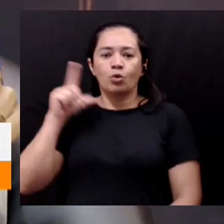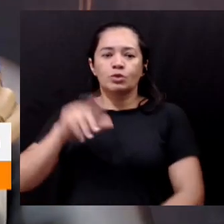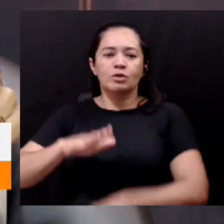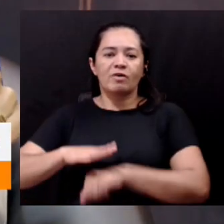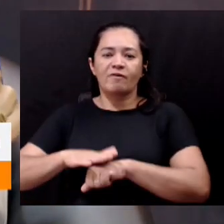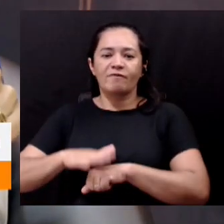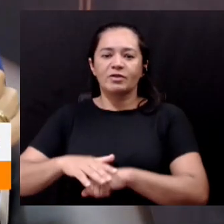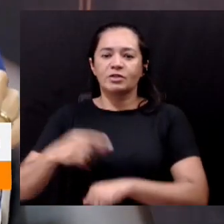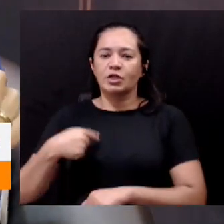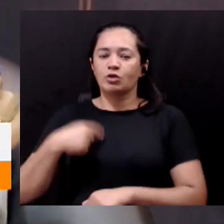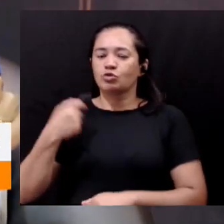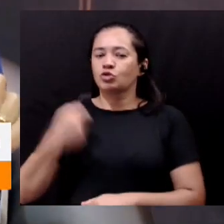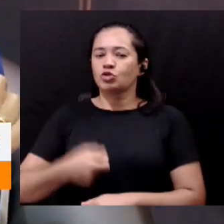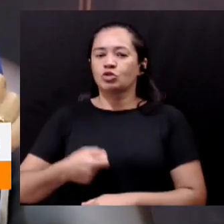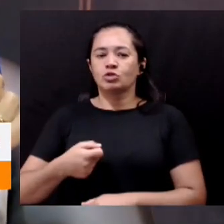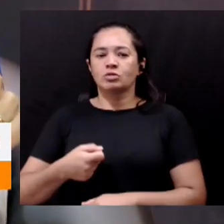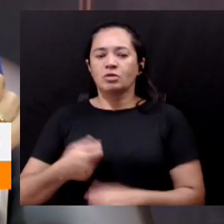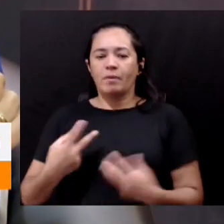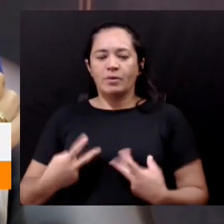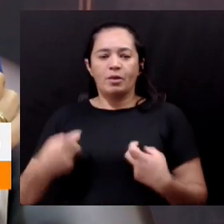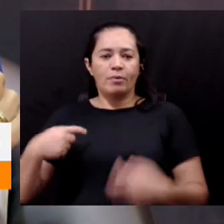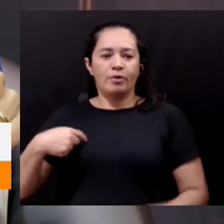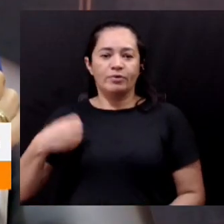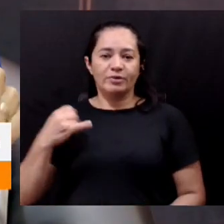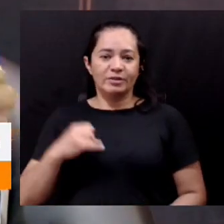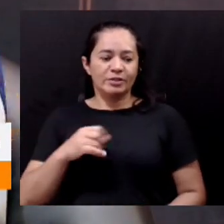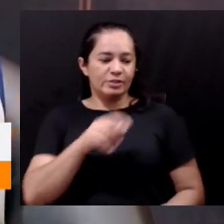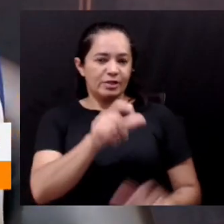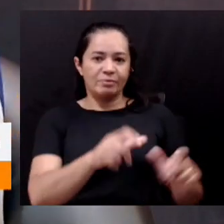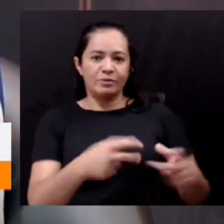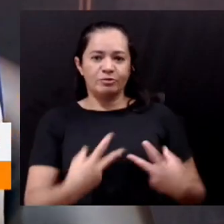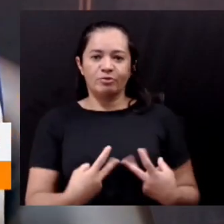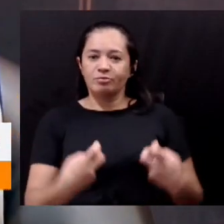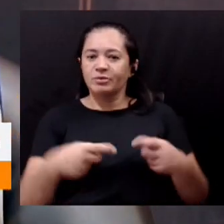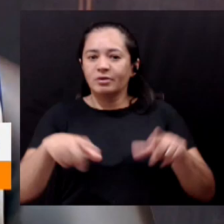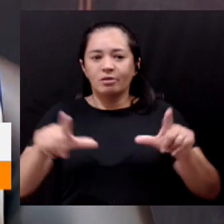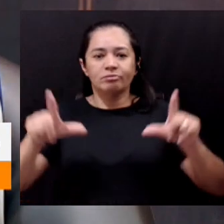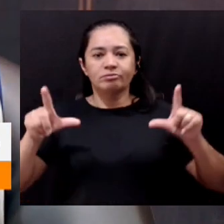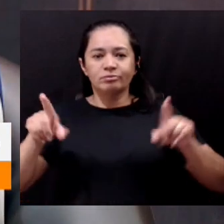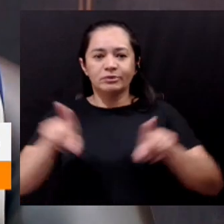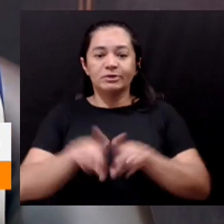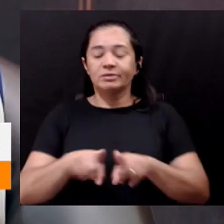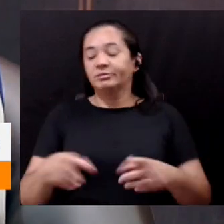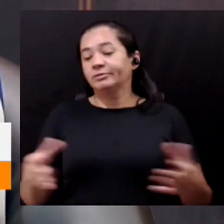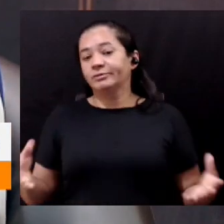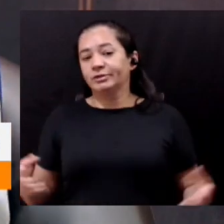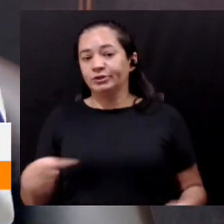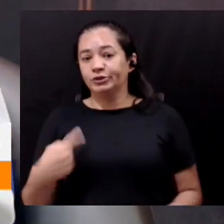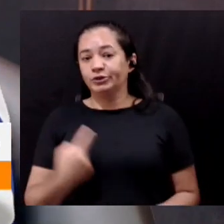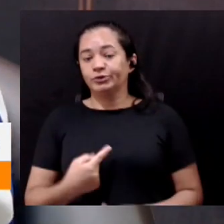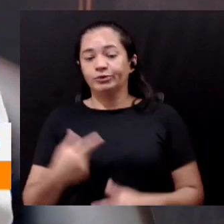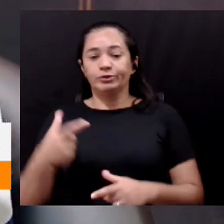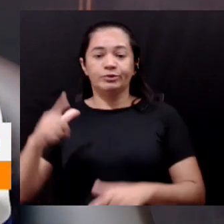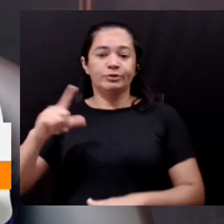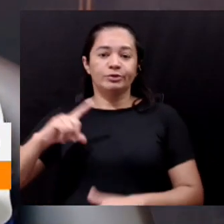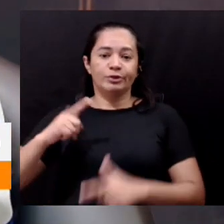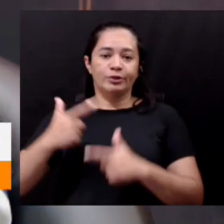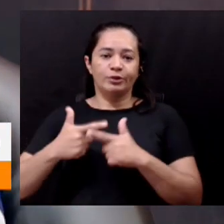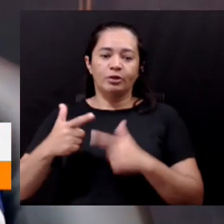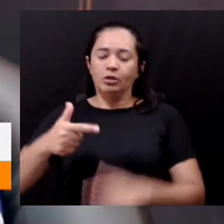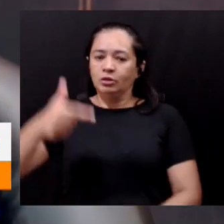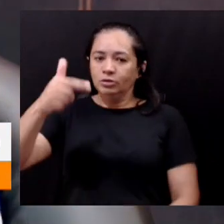me reconheço se o outro me reconhece. uhum. E aí a gente tem um problema, né, porque de novo, é importante para mim